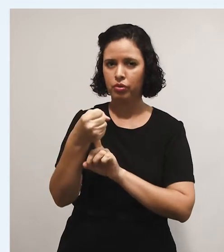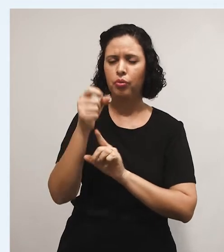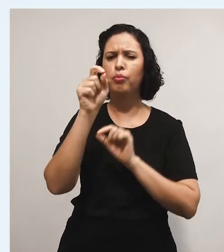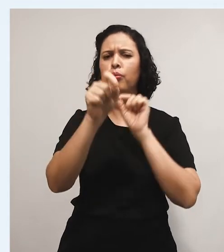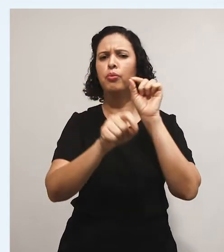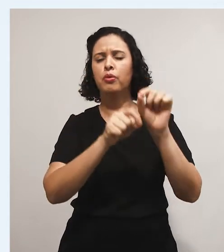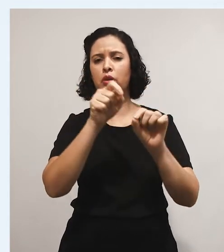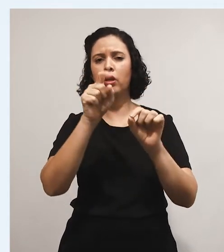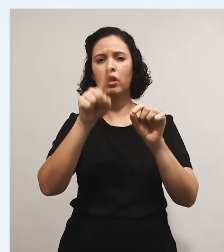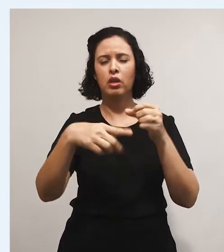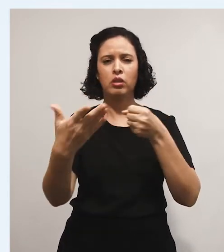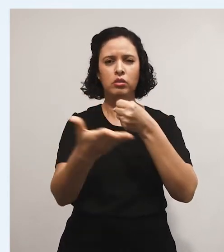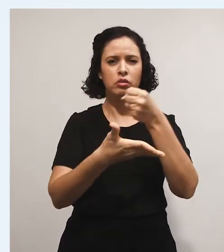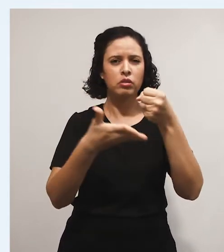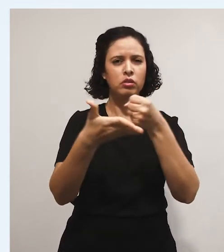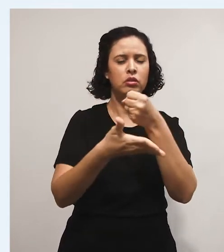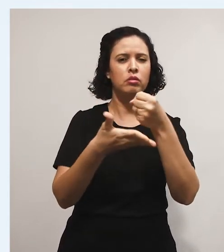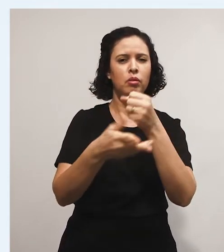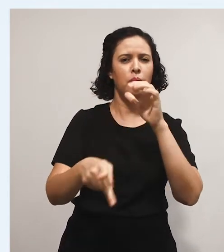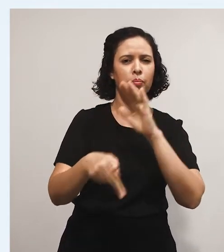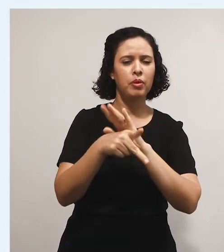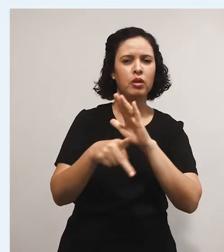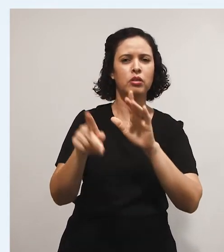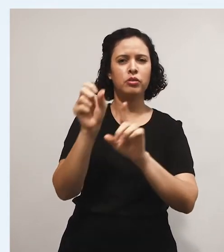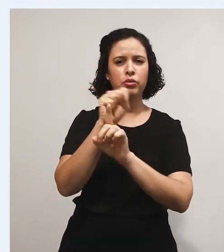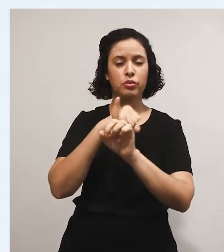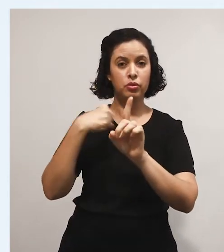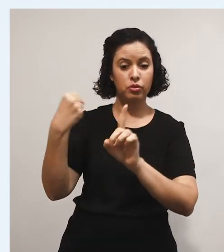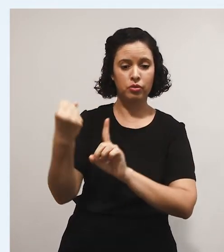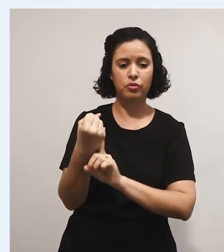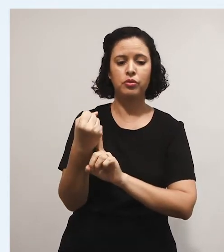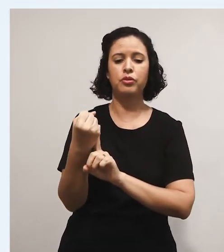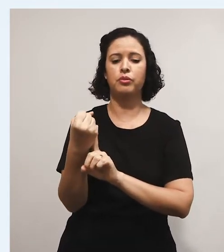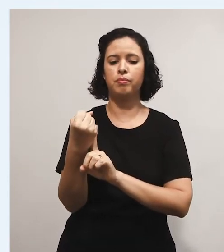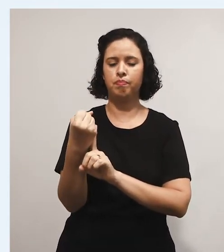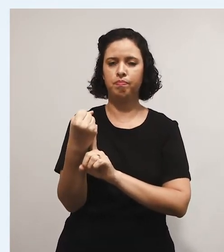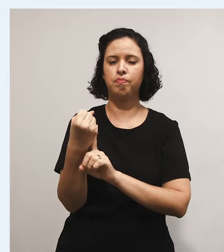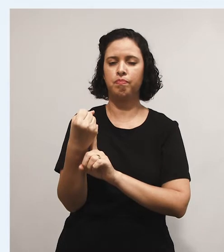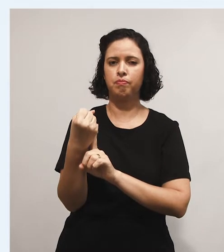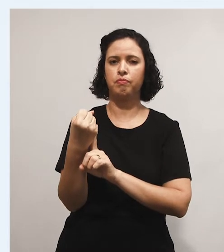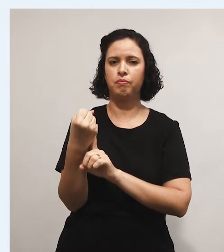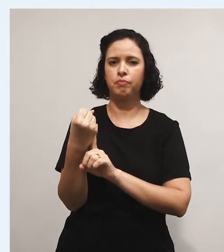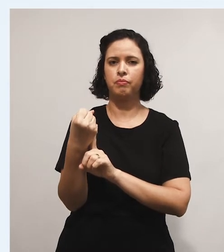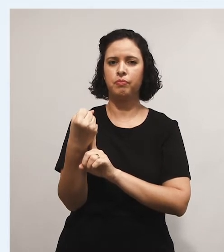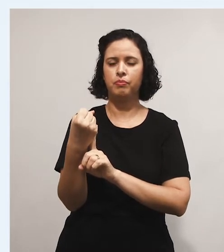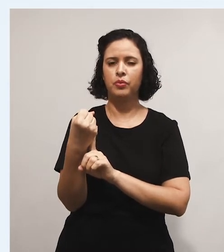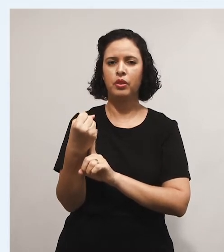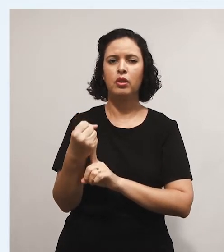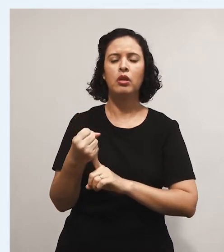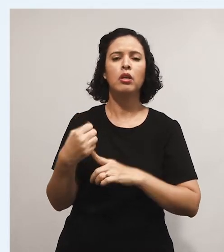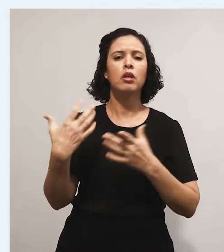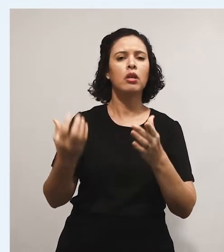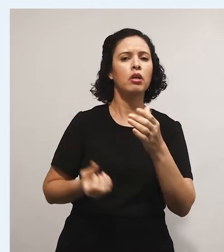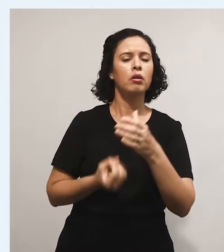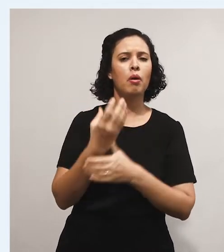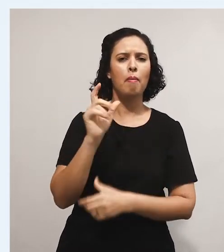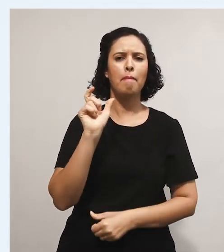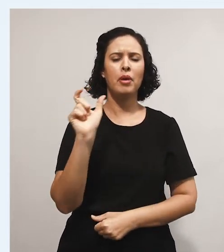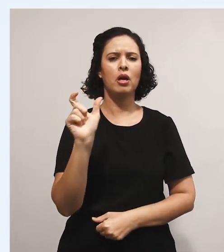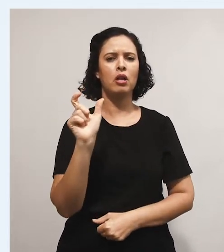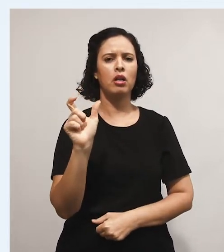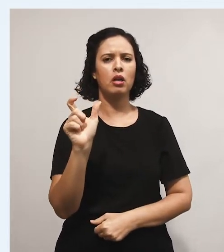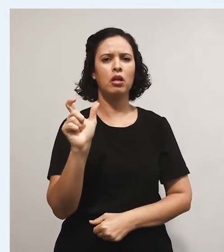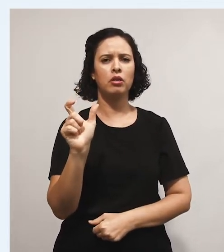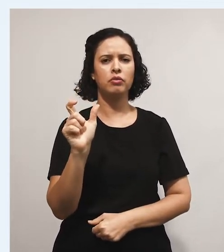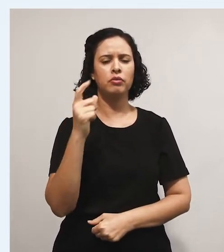os fundamentos da sociologia 1. Estamos trabalhando dessa forma. Com a origem da palavra